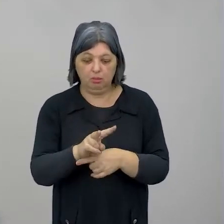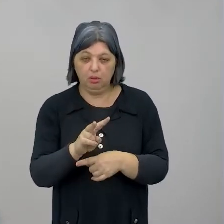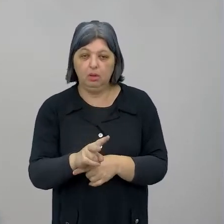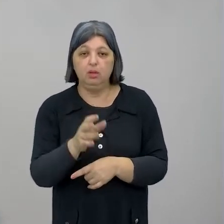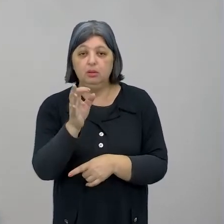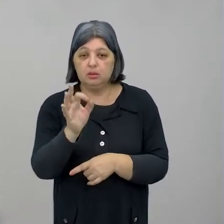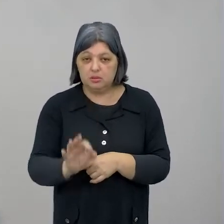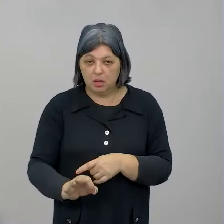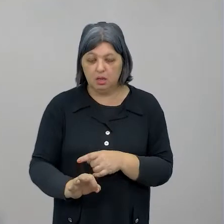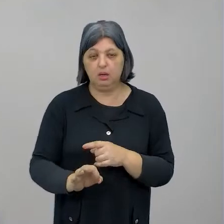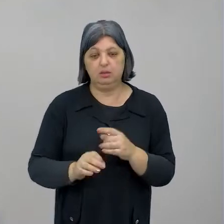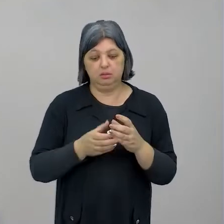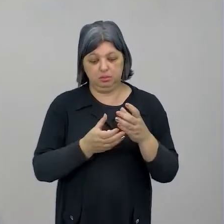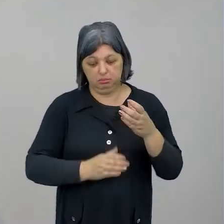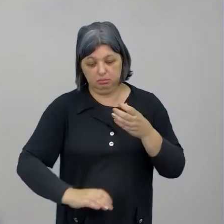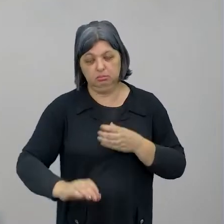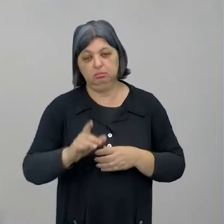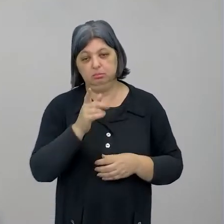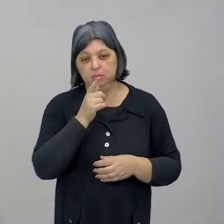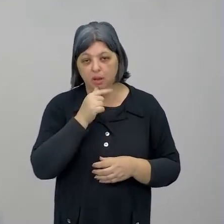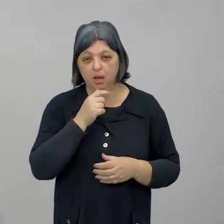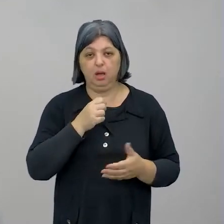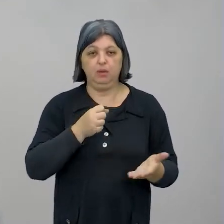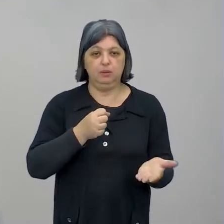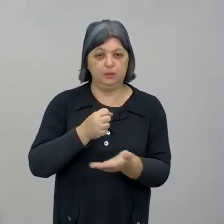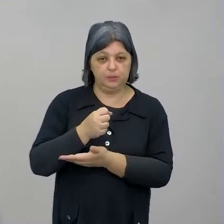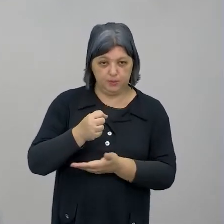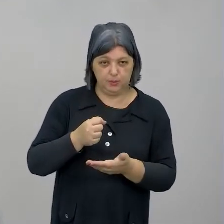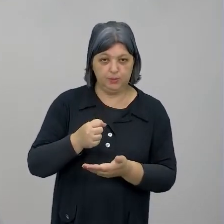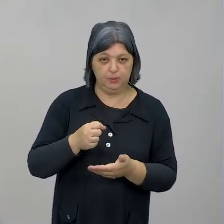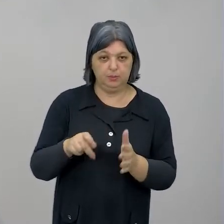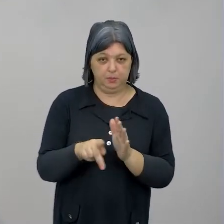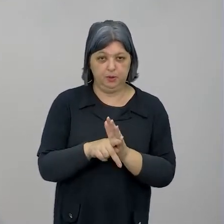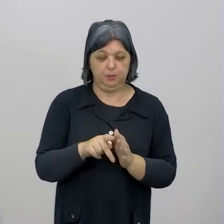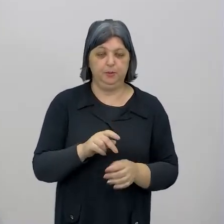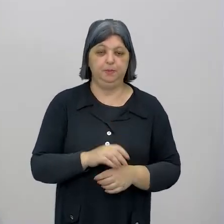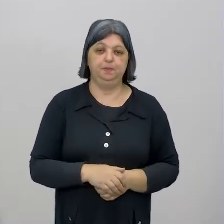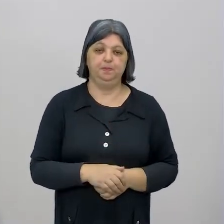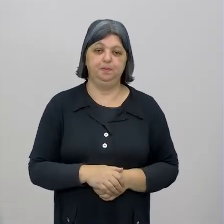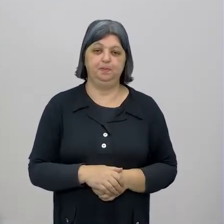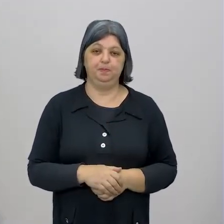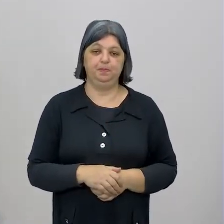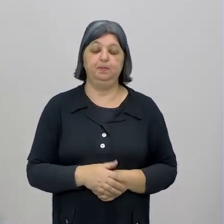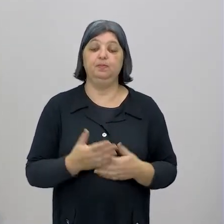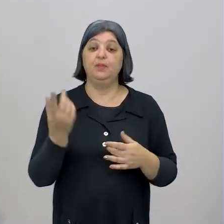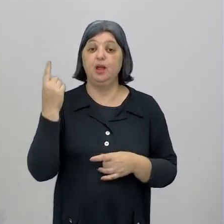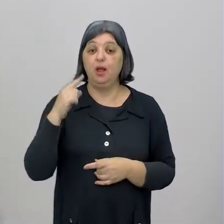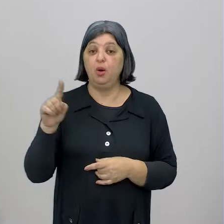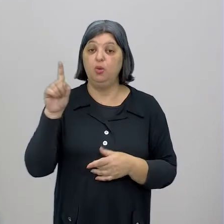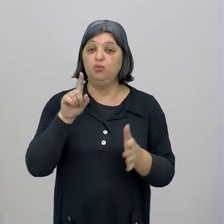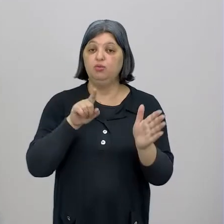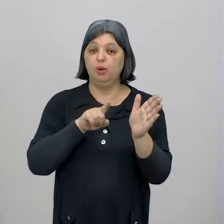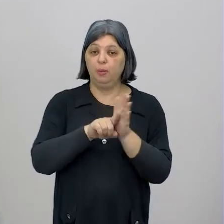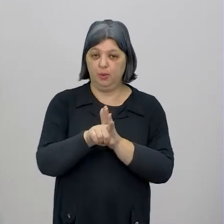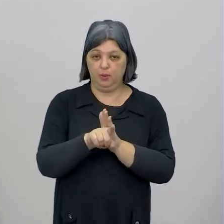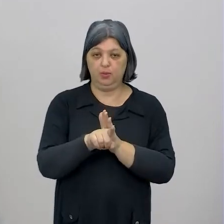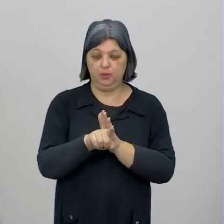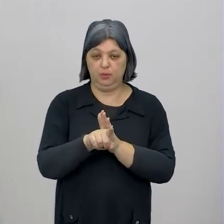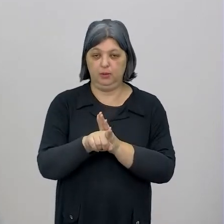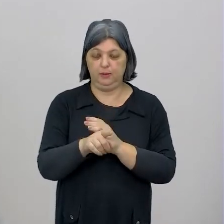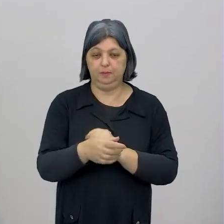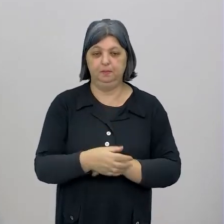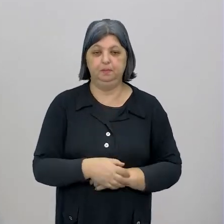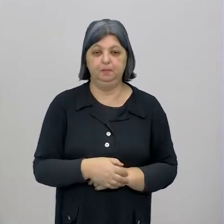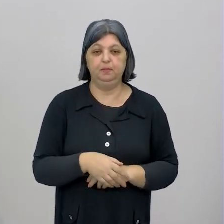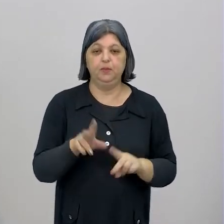e coleta de esgoto e de água adequado. The last question, uma última pergunta especificamente